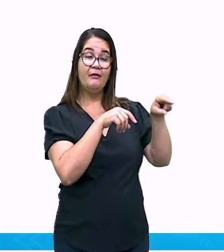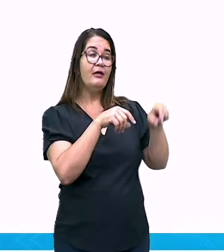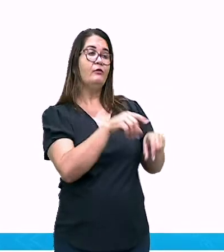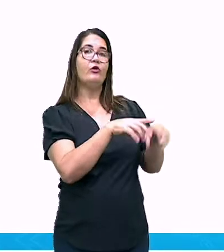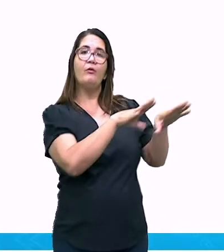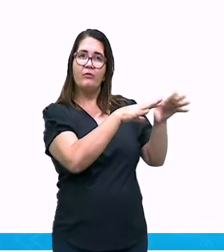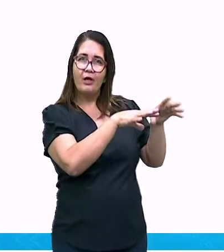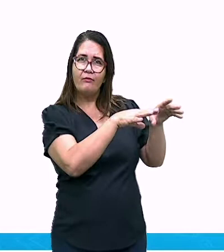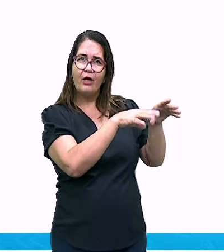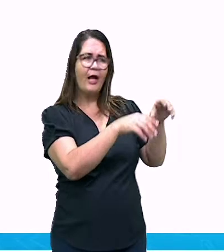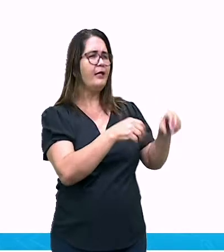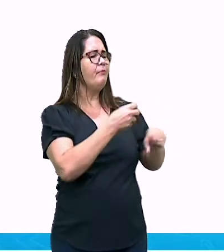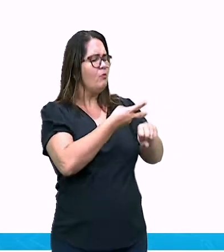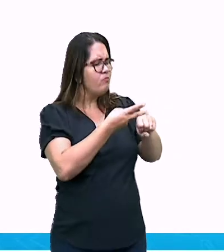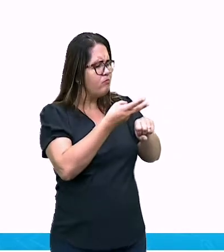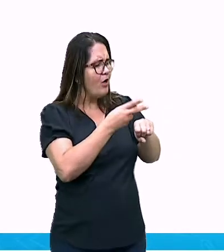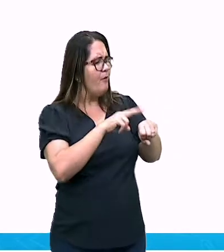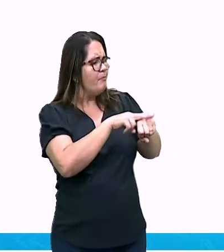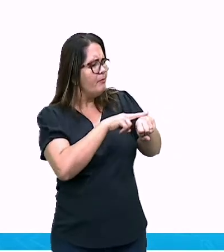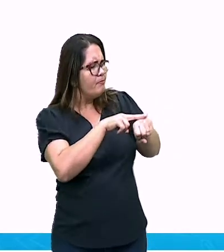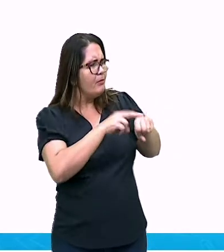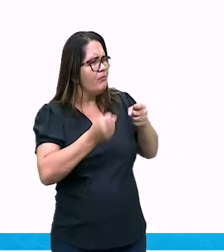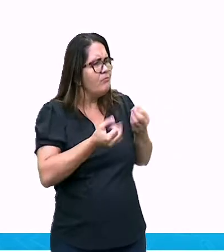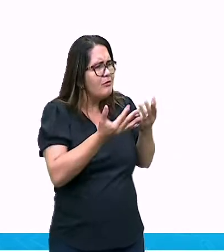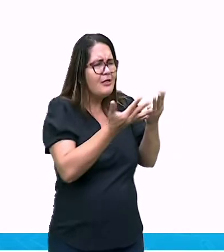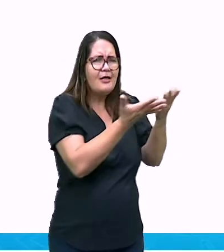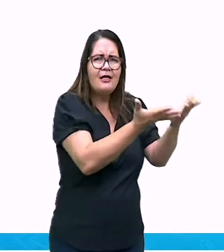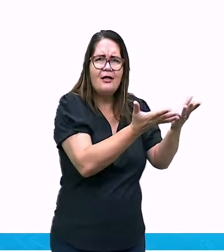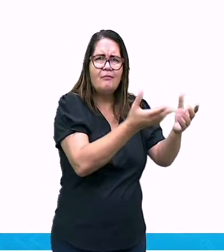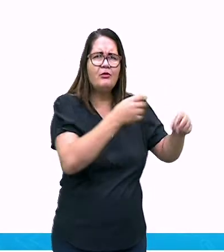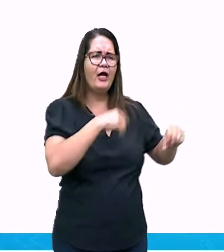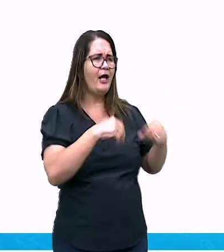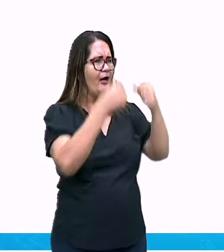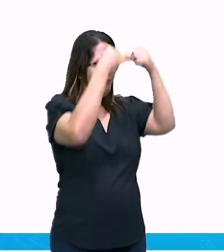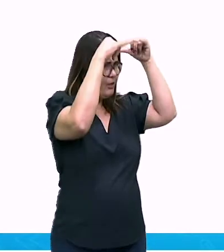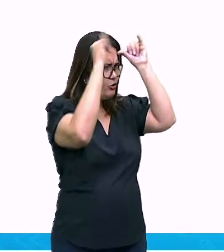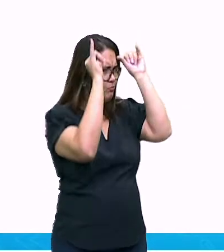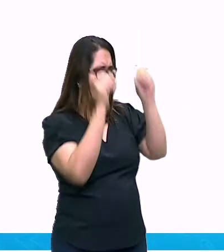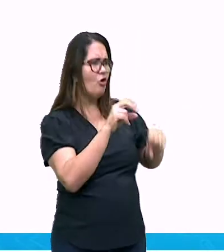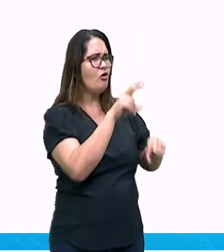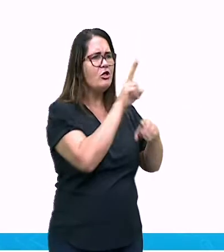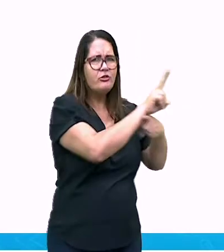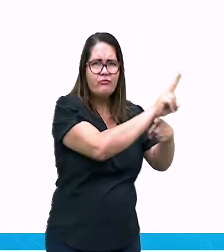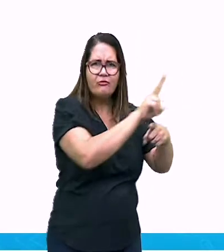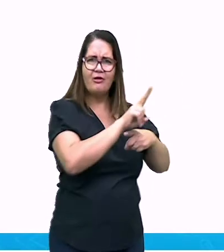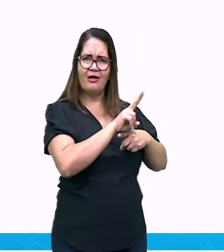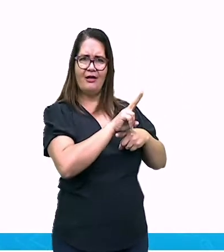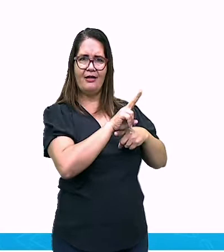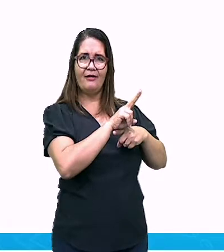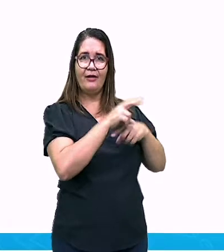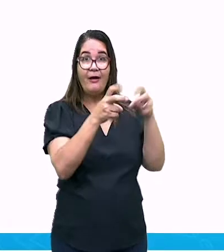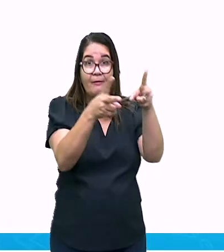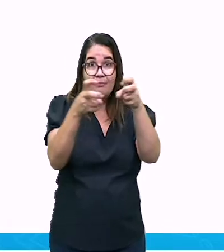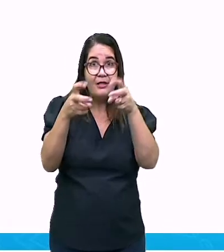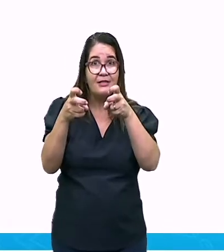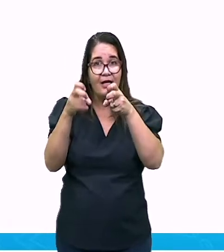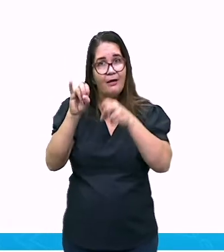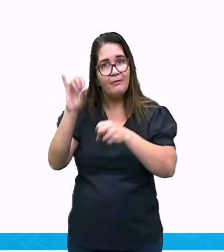constituída pelo campo. Nós temos aí para vocês observarem a diferença, então, aí no campo e na